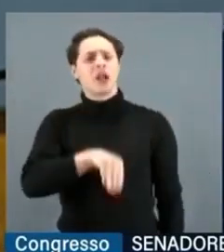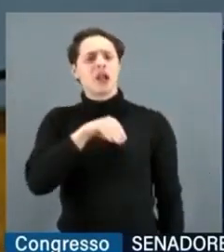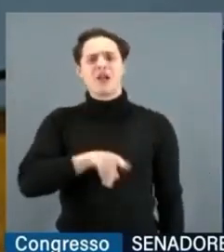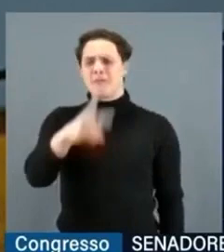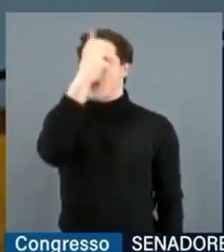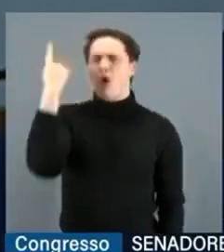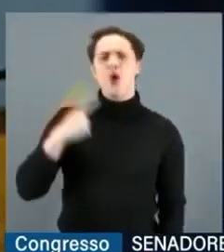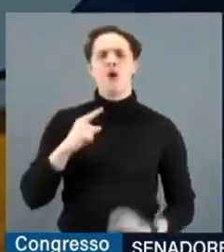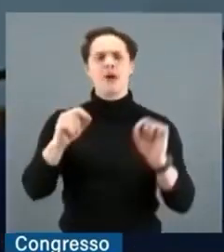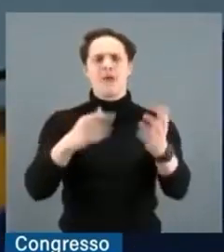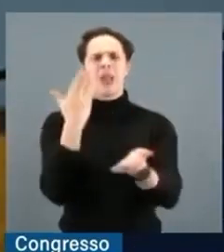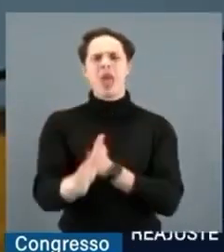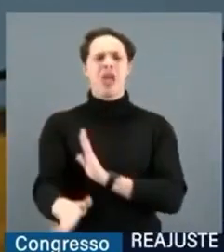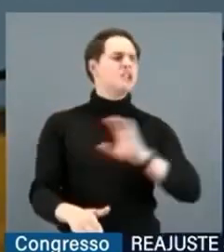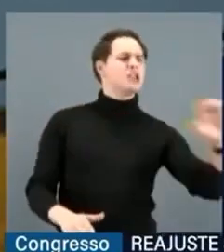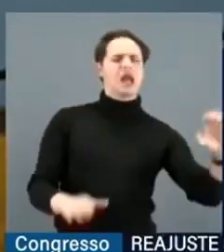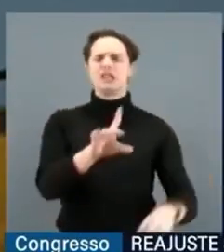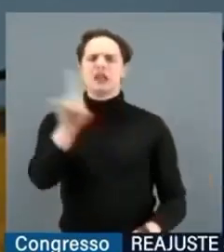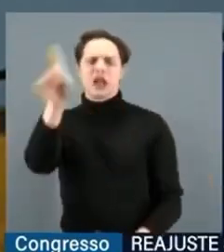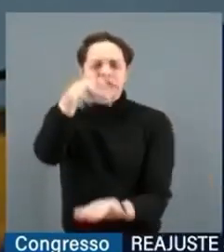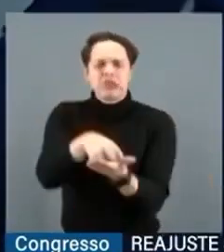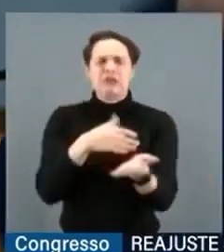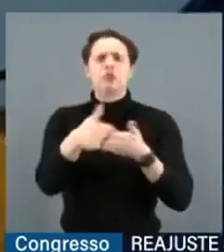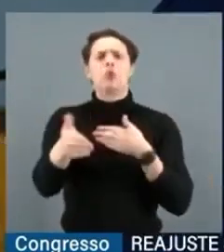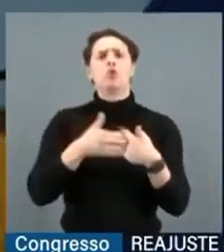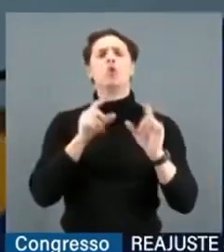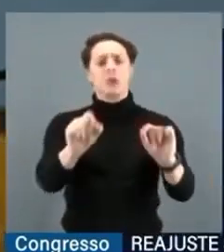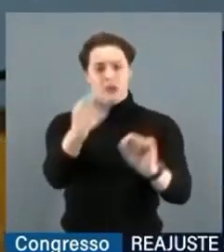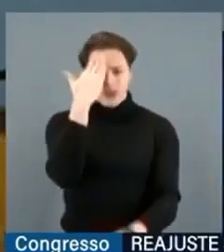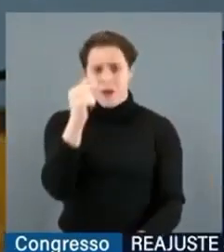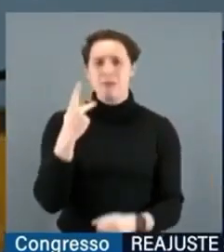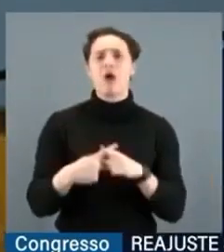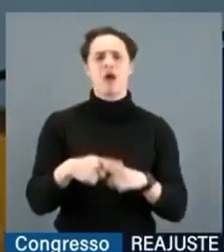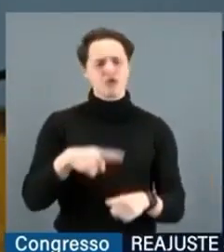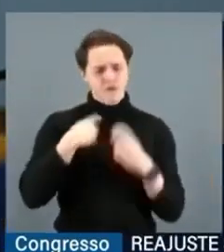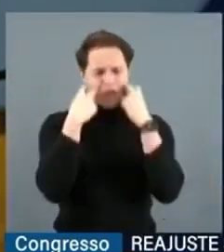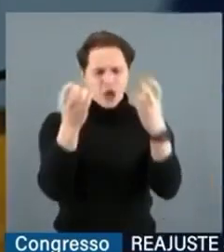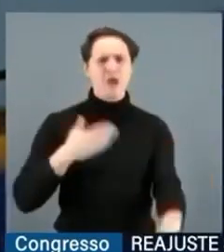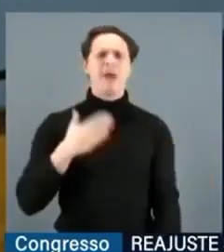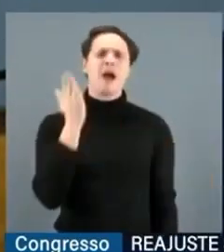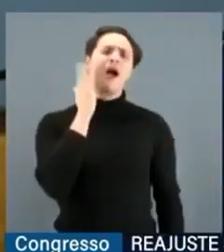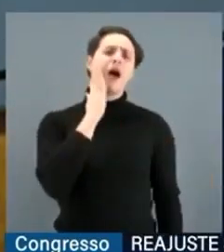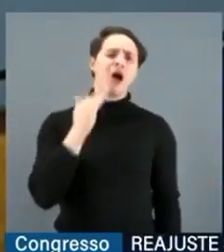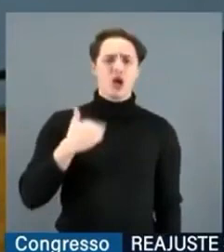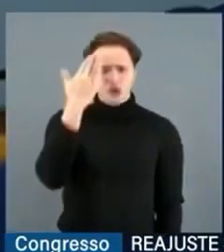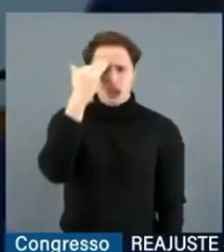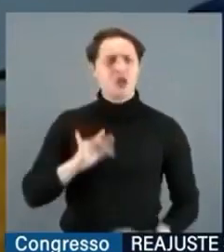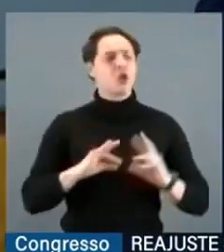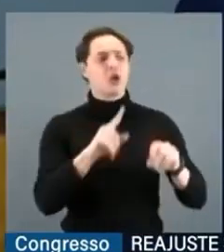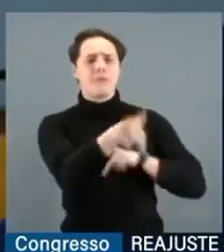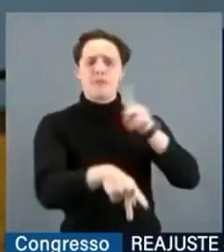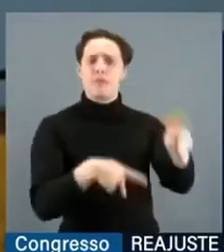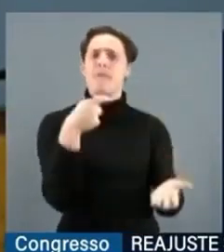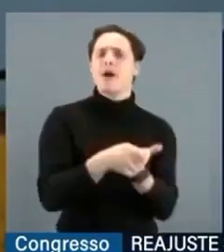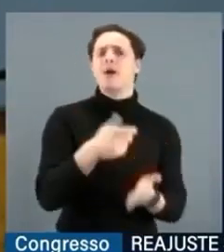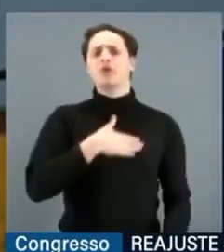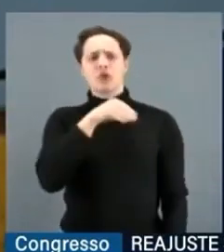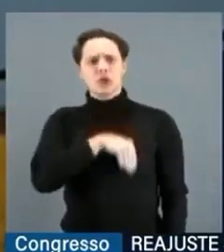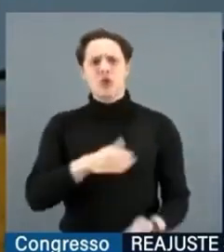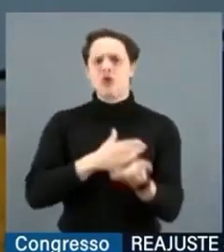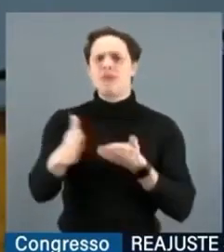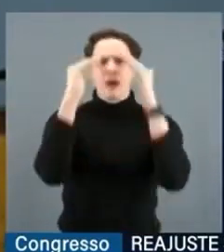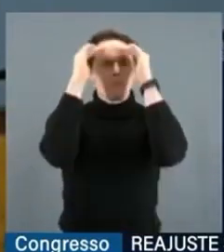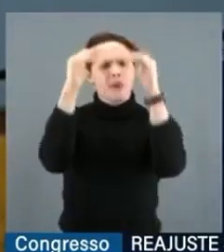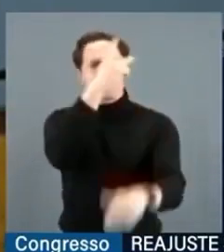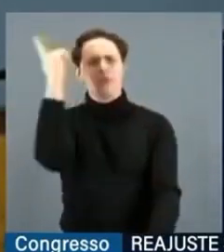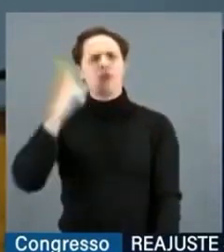alguém que é de esquerda, ou de direita, ou de centro aqui? Sabe por quê? Porque eu tenho vergonha na minha cara, e eu sei que todos pagam meu salário. Então começa a respeitar quem é